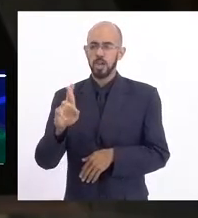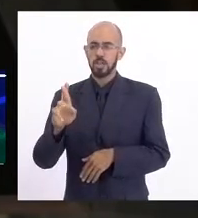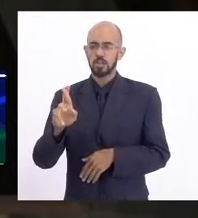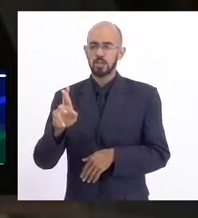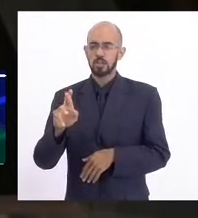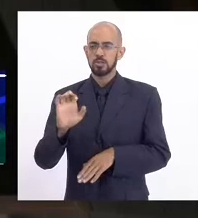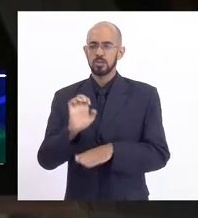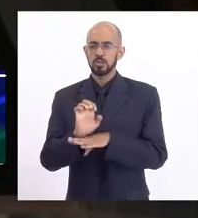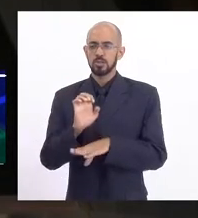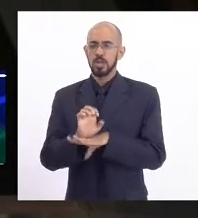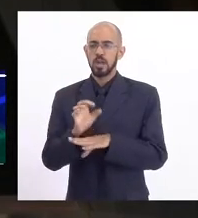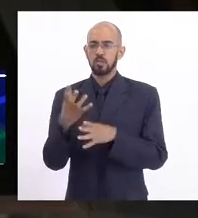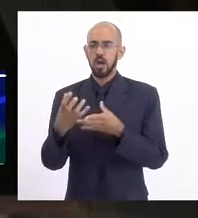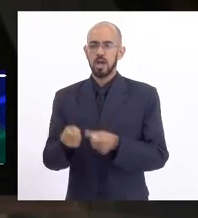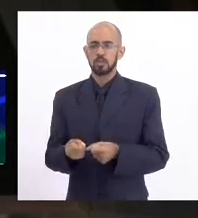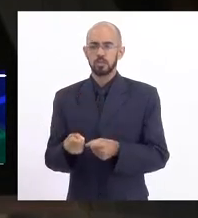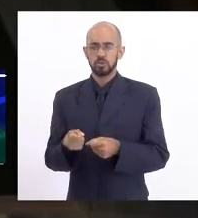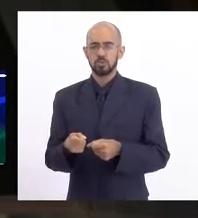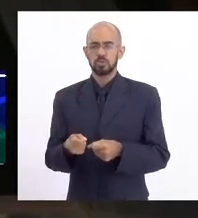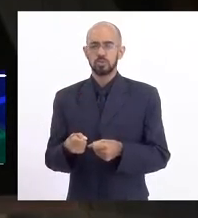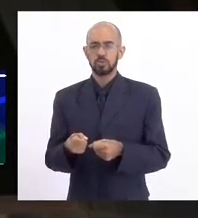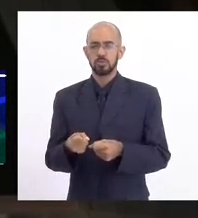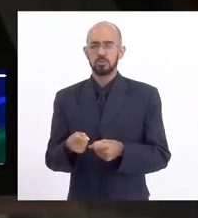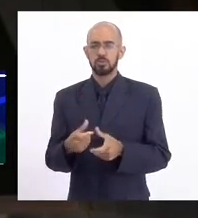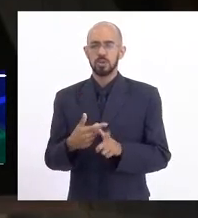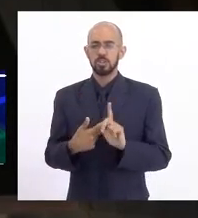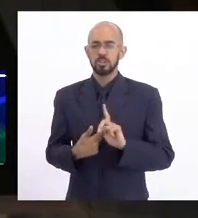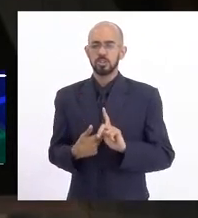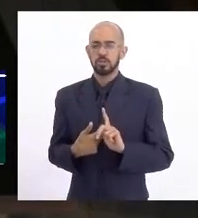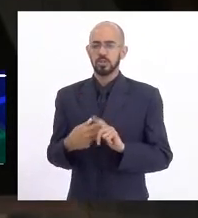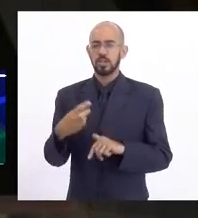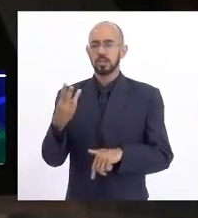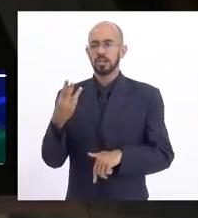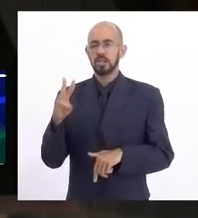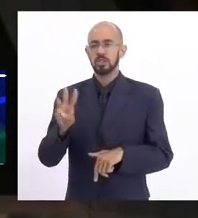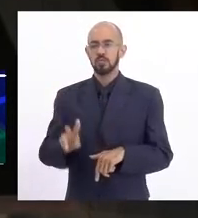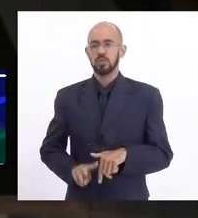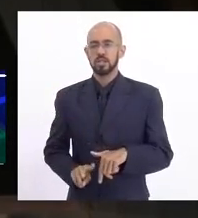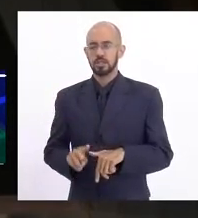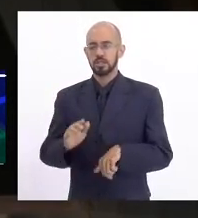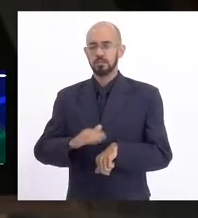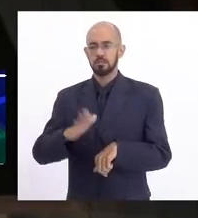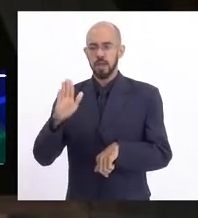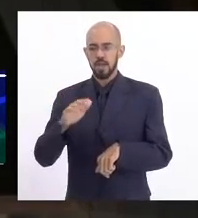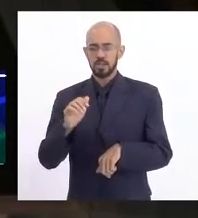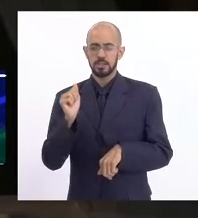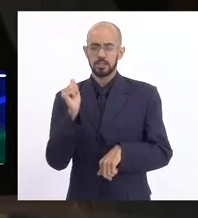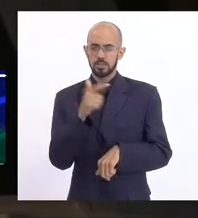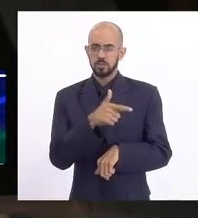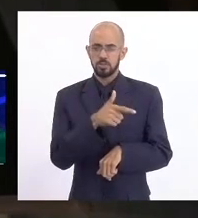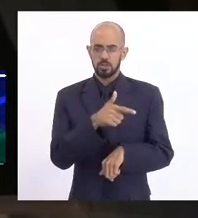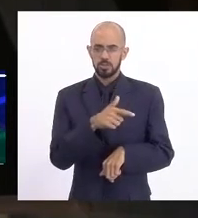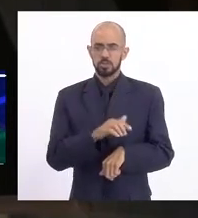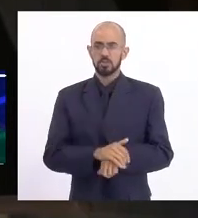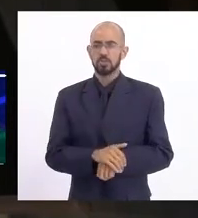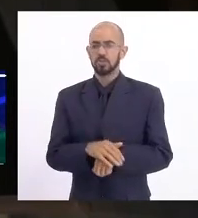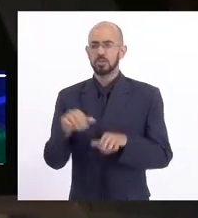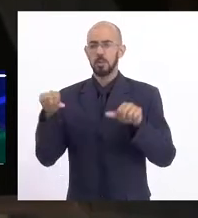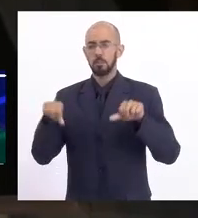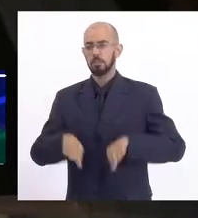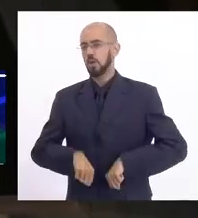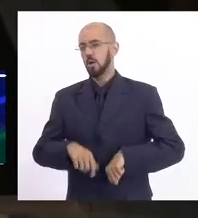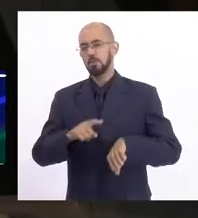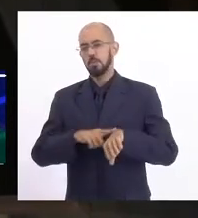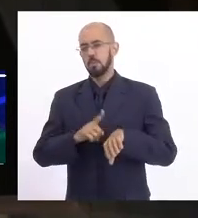que supera o triplo disso. É um dos piores negócios da história do Estado do Rio de Janeiro. E eu chamo a